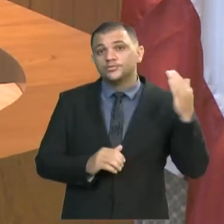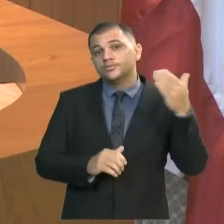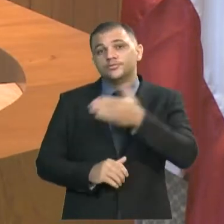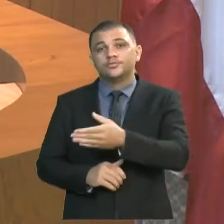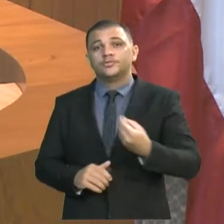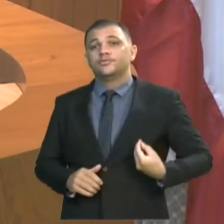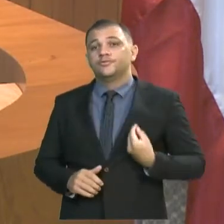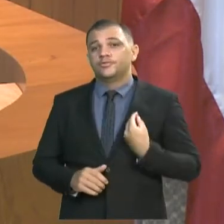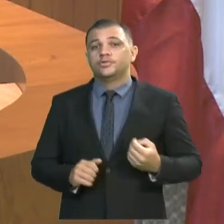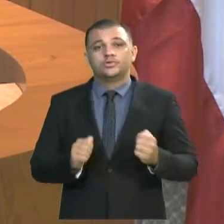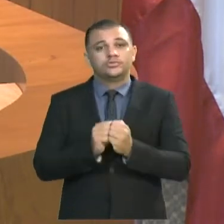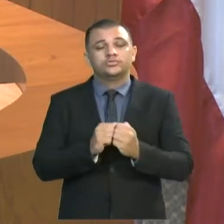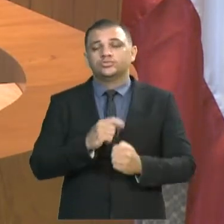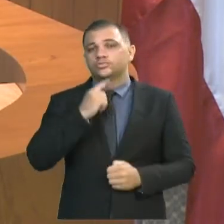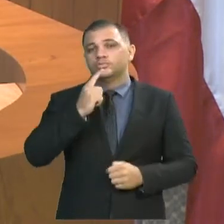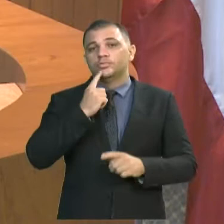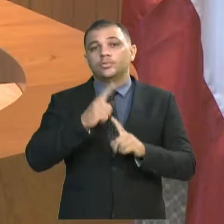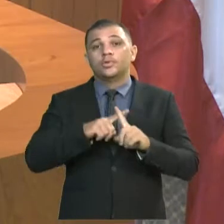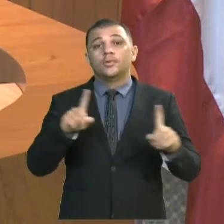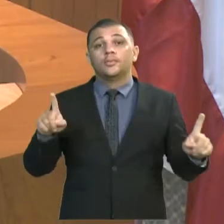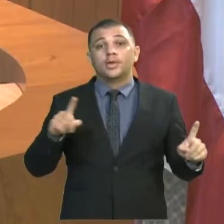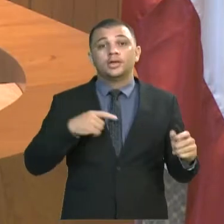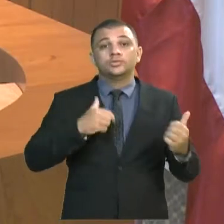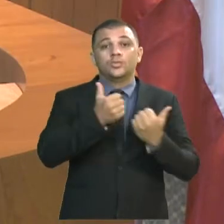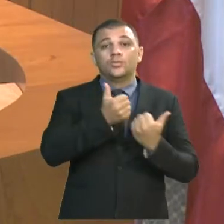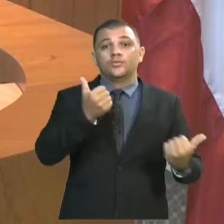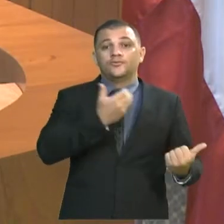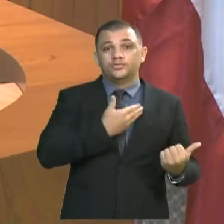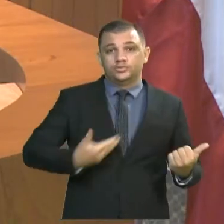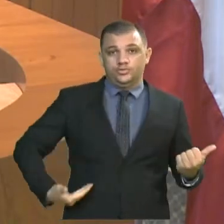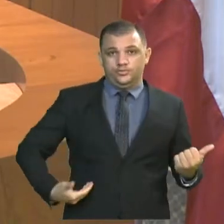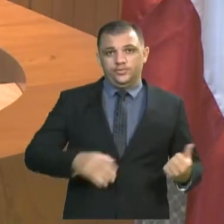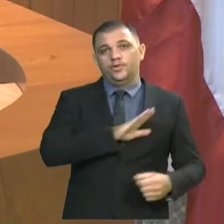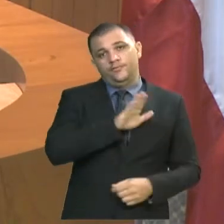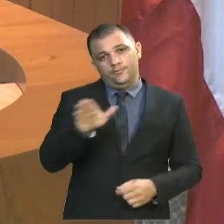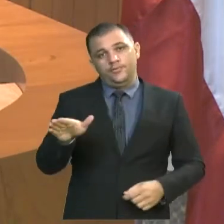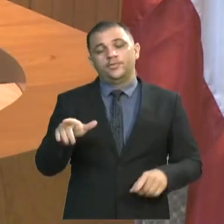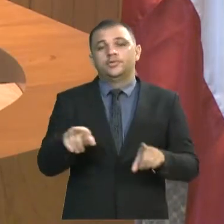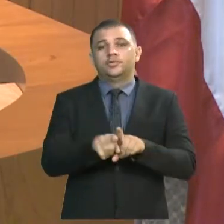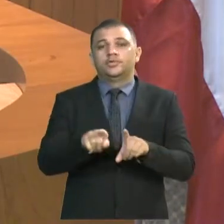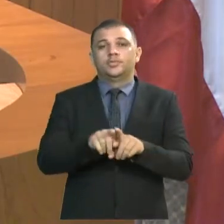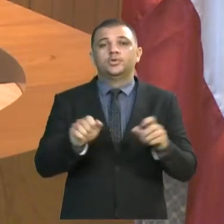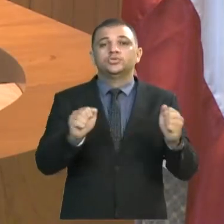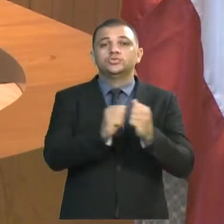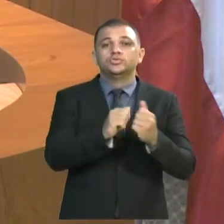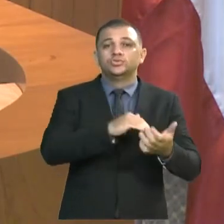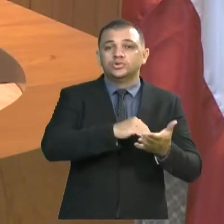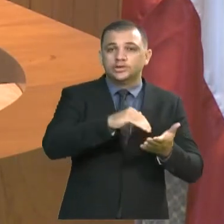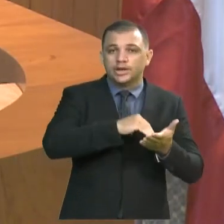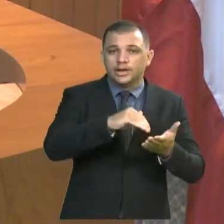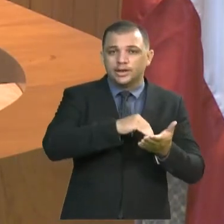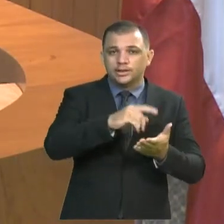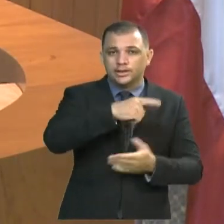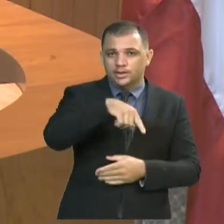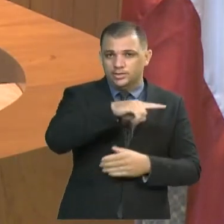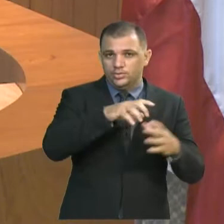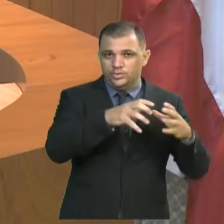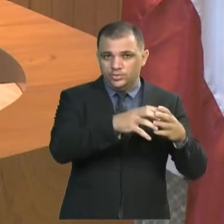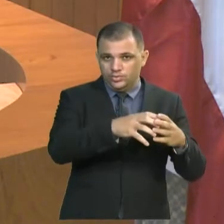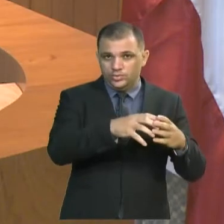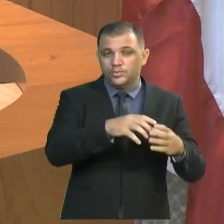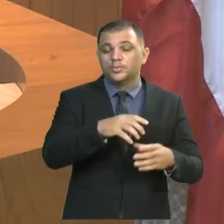mandou, através do vice-governador, através dos seus secretários,